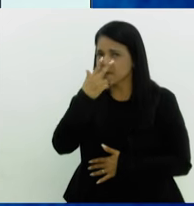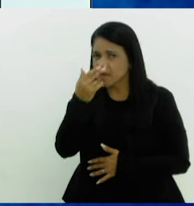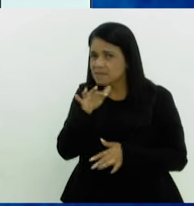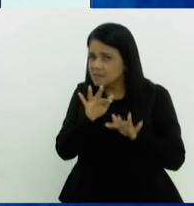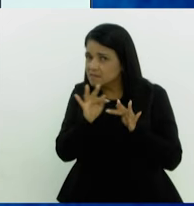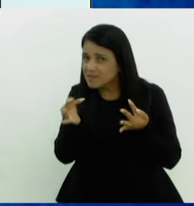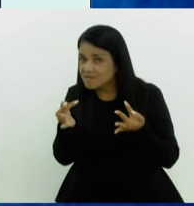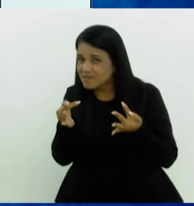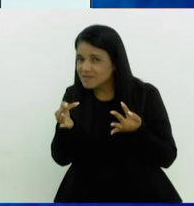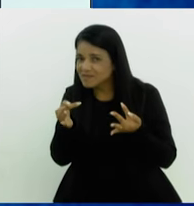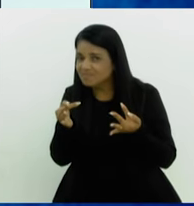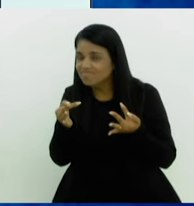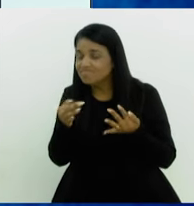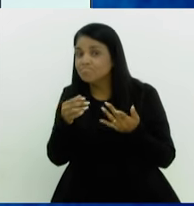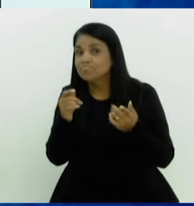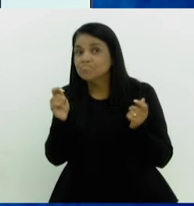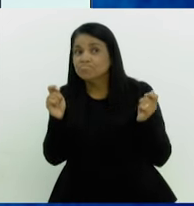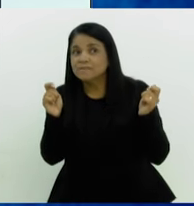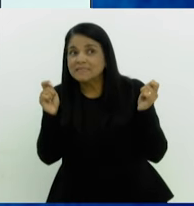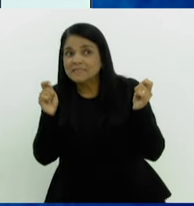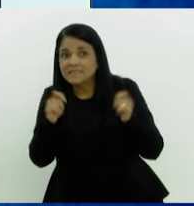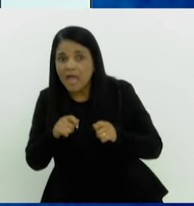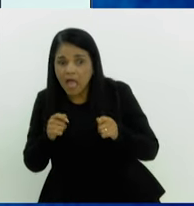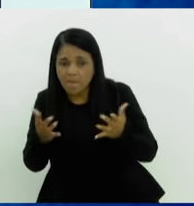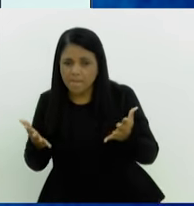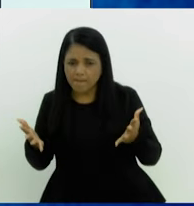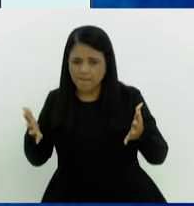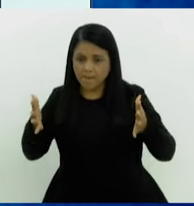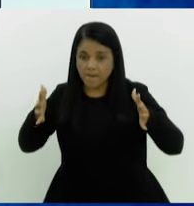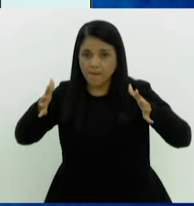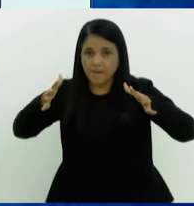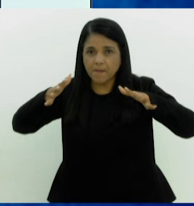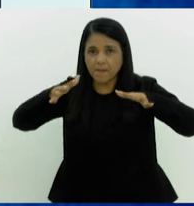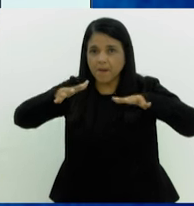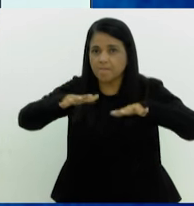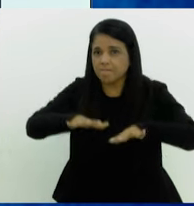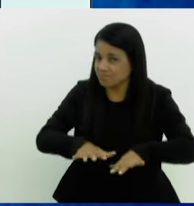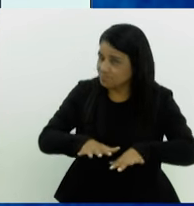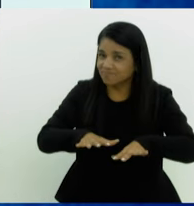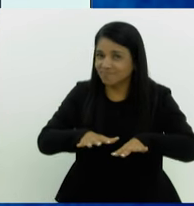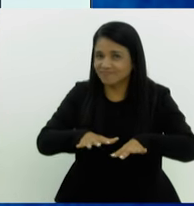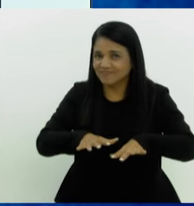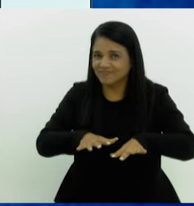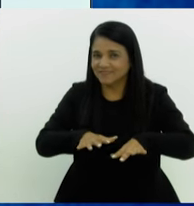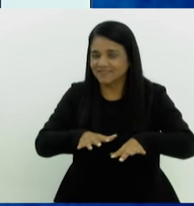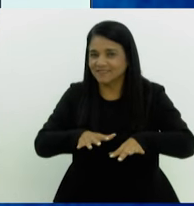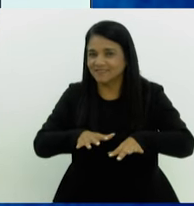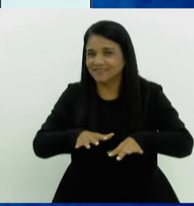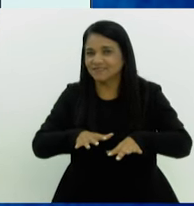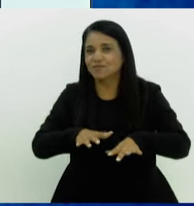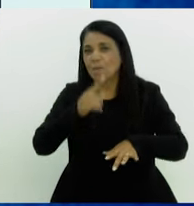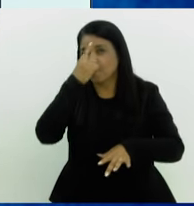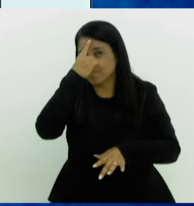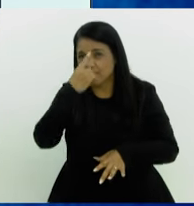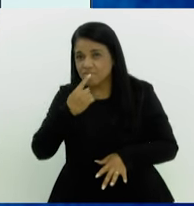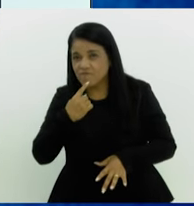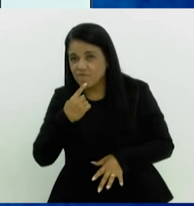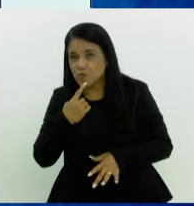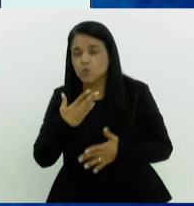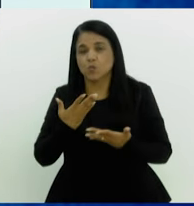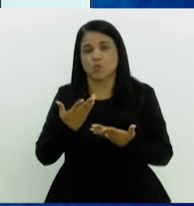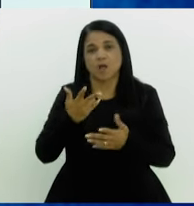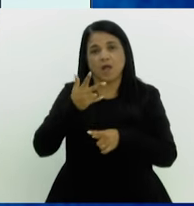mas você cria uma inclusão na sua fala inimaginável legendar um vídeo para quem tem problema